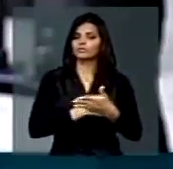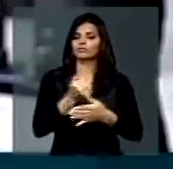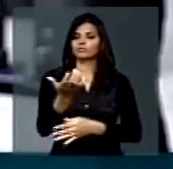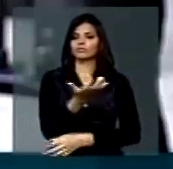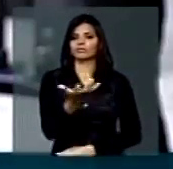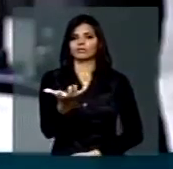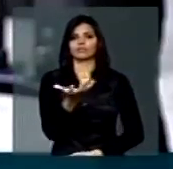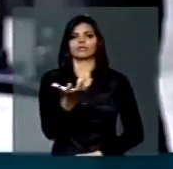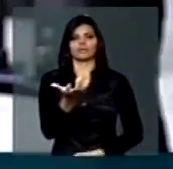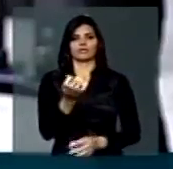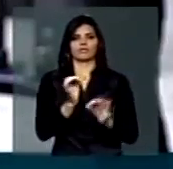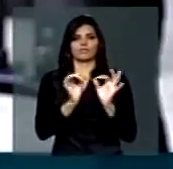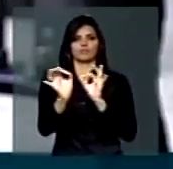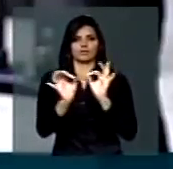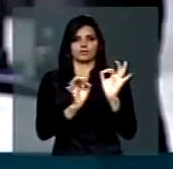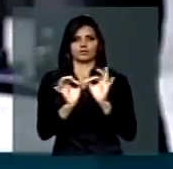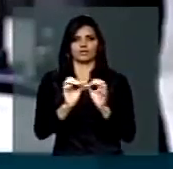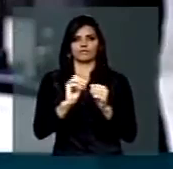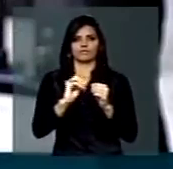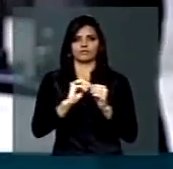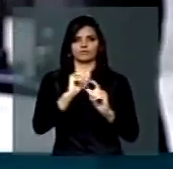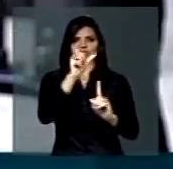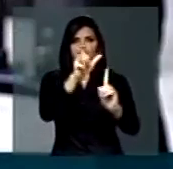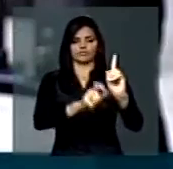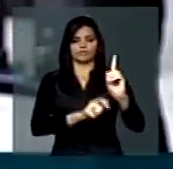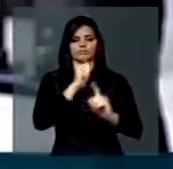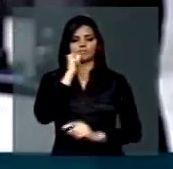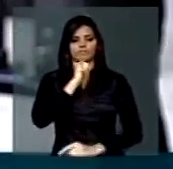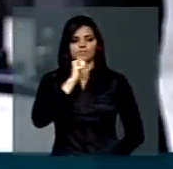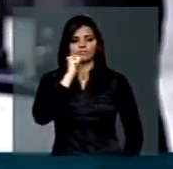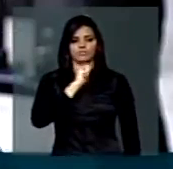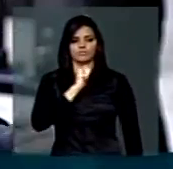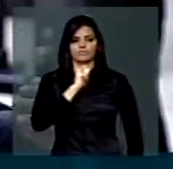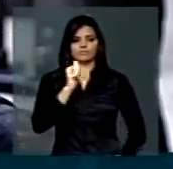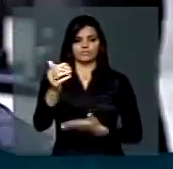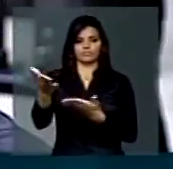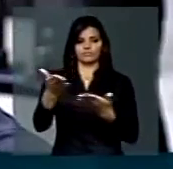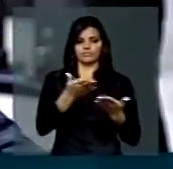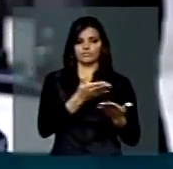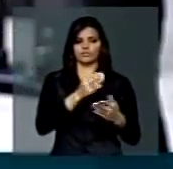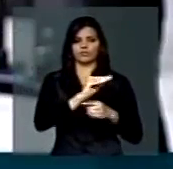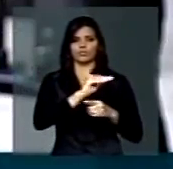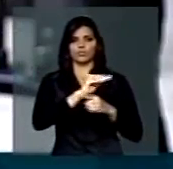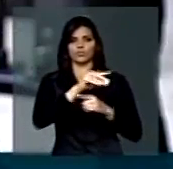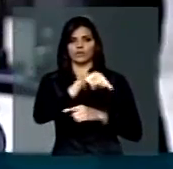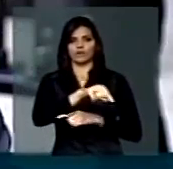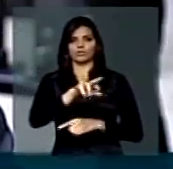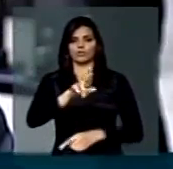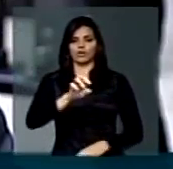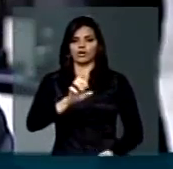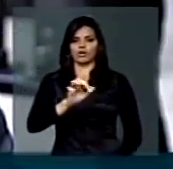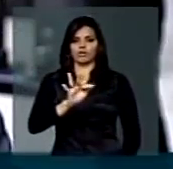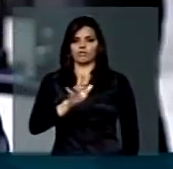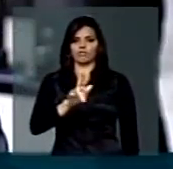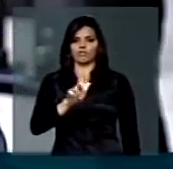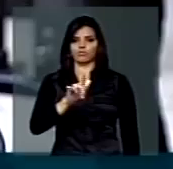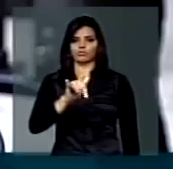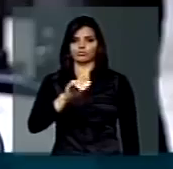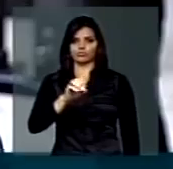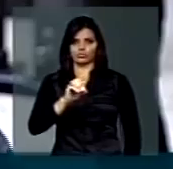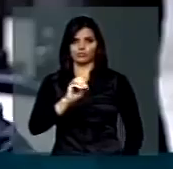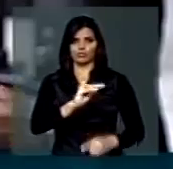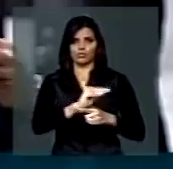construir e para tentar fazer com que ela possa receber o refúgio aqui no Brasil e ela possa